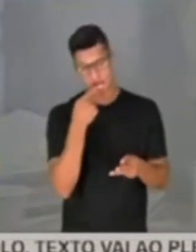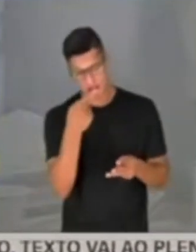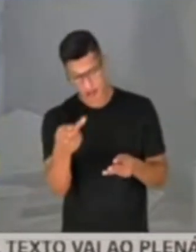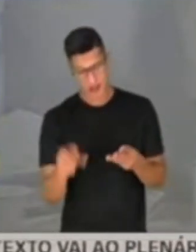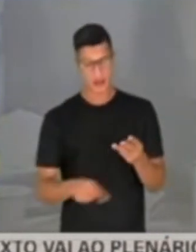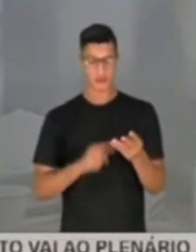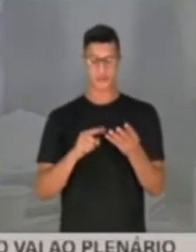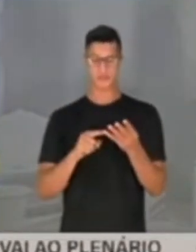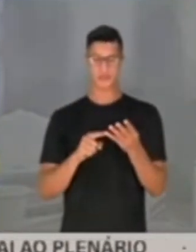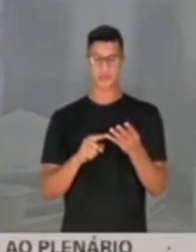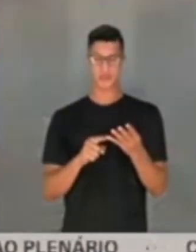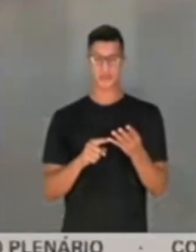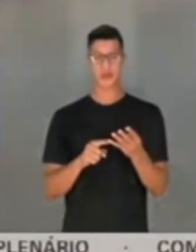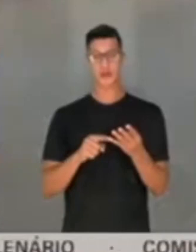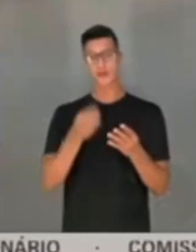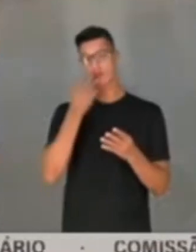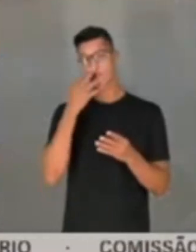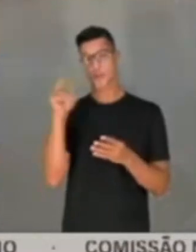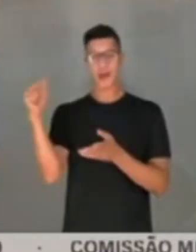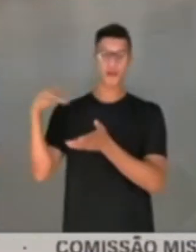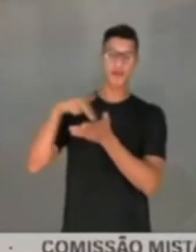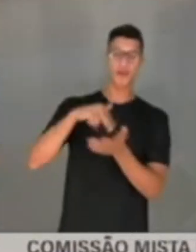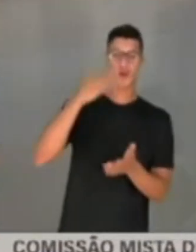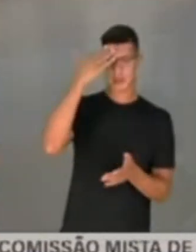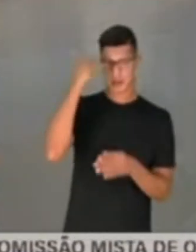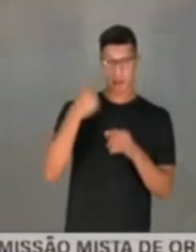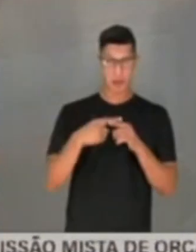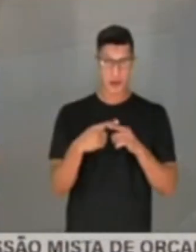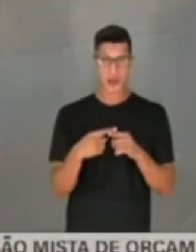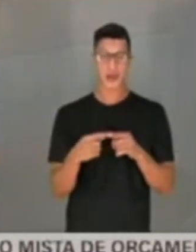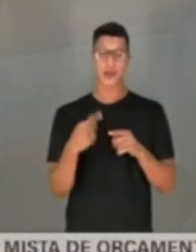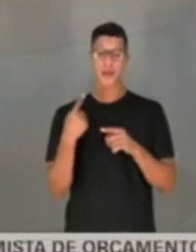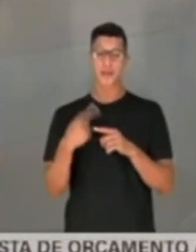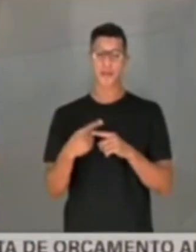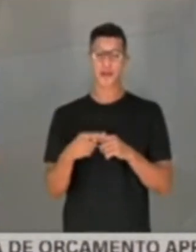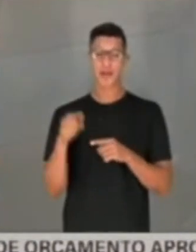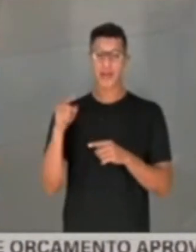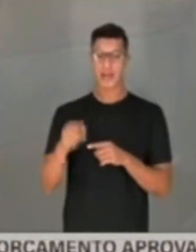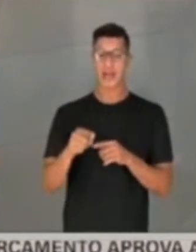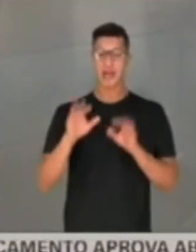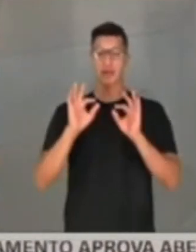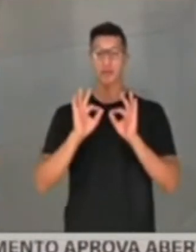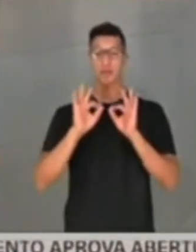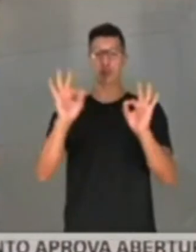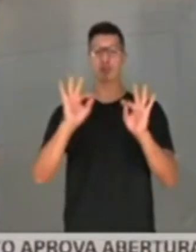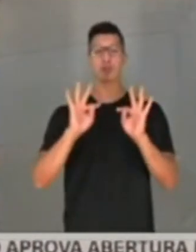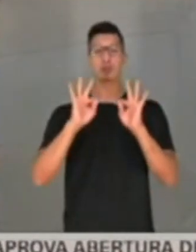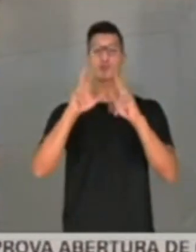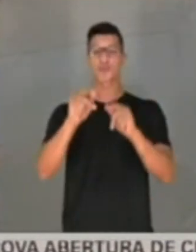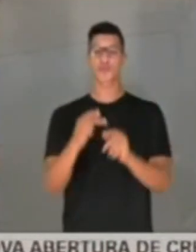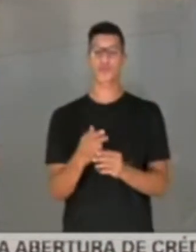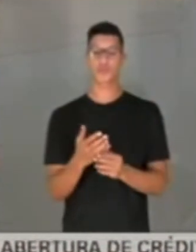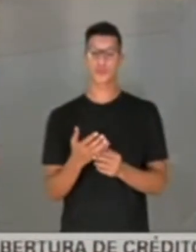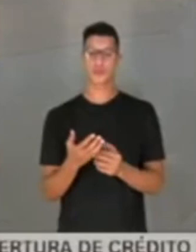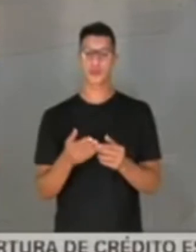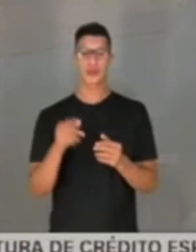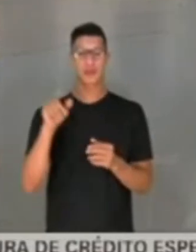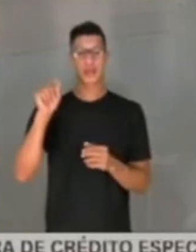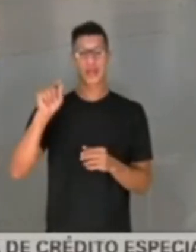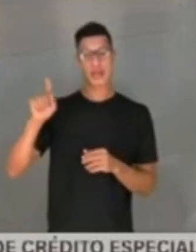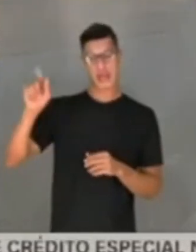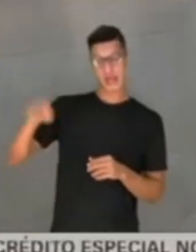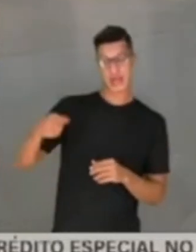falando, mas foi bom que ele viesse. Sabe por quê? Porque ele confirmou tudo. Ele